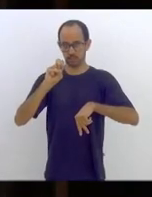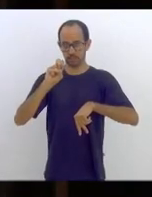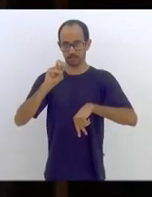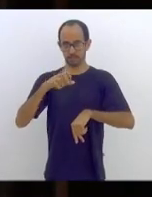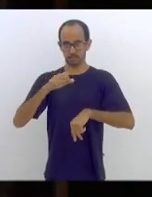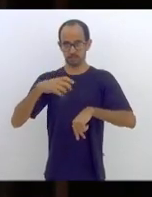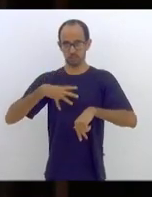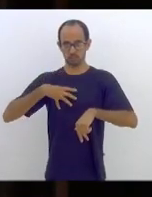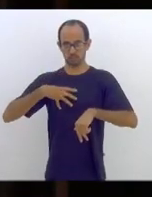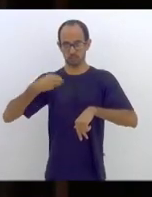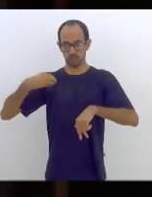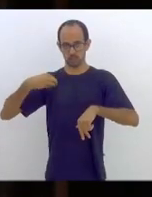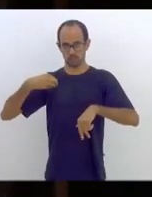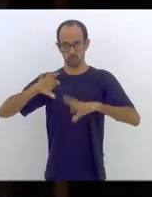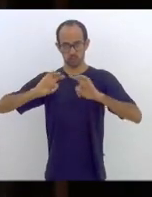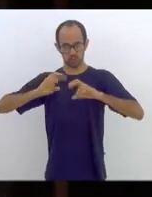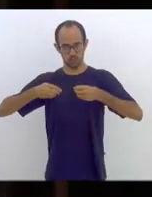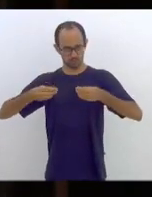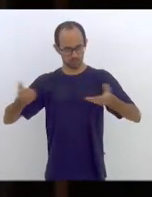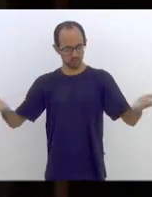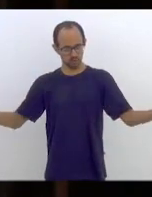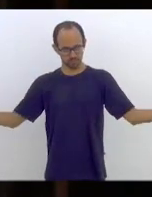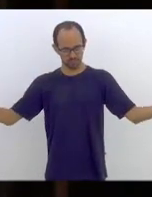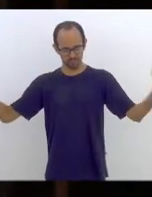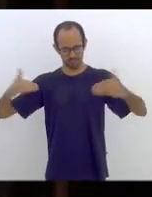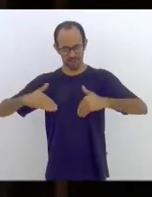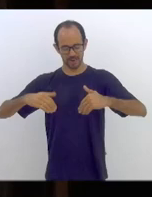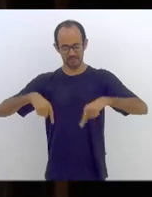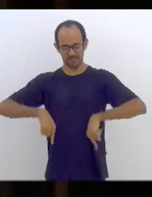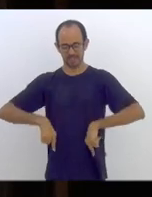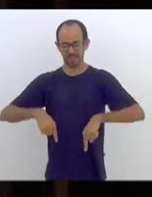os filhos todos, que